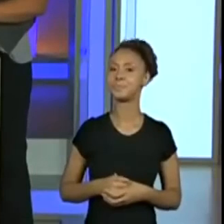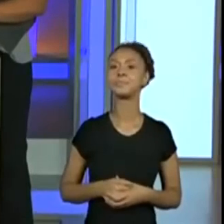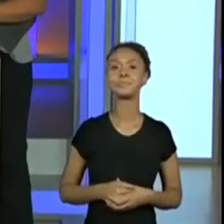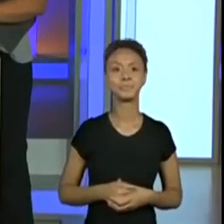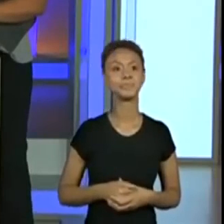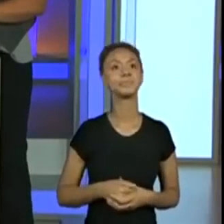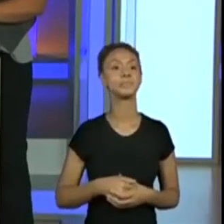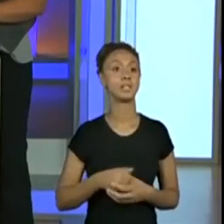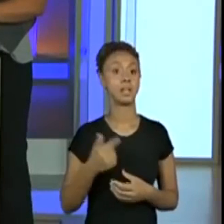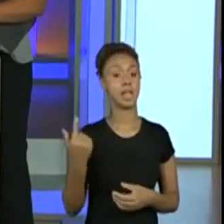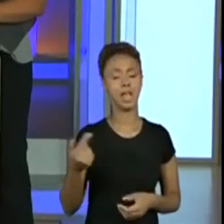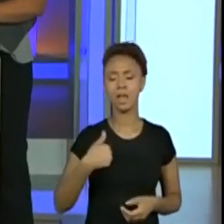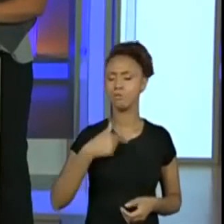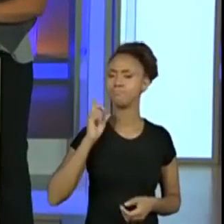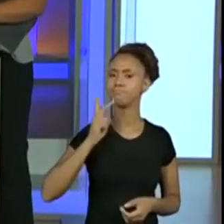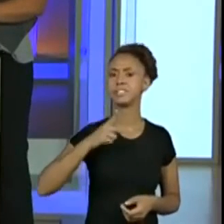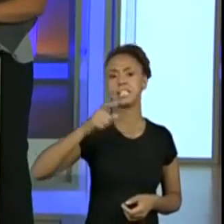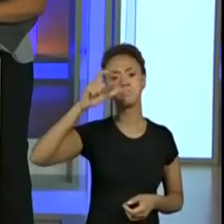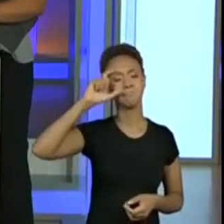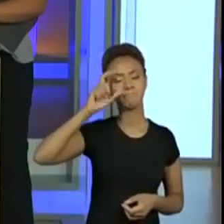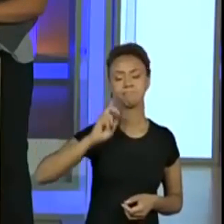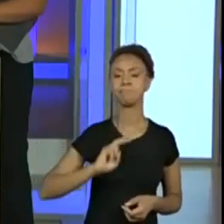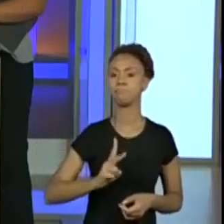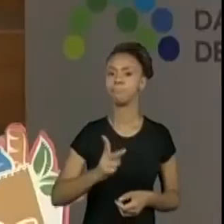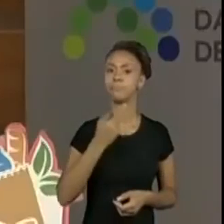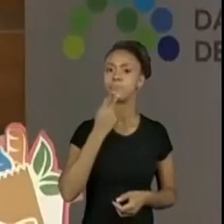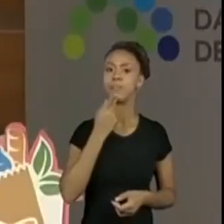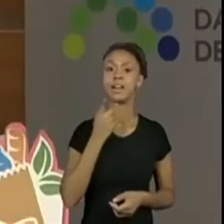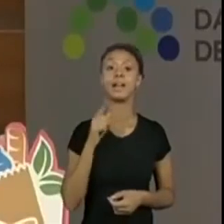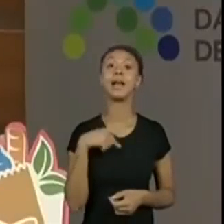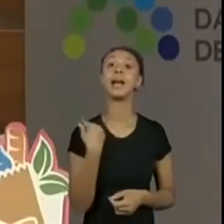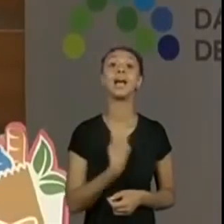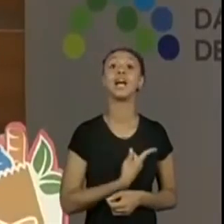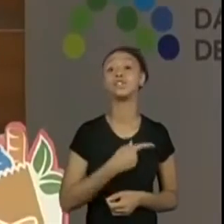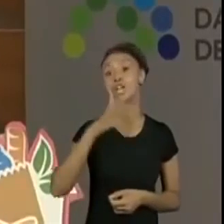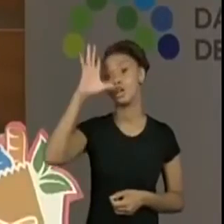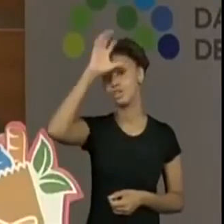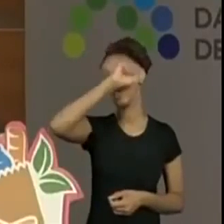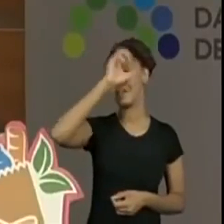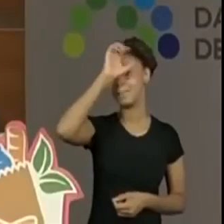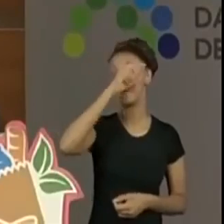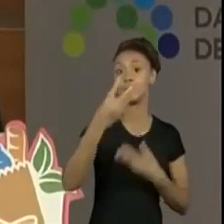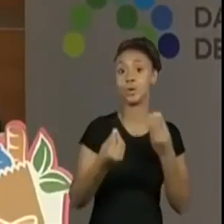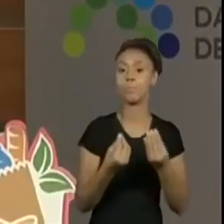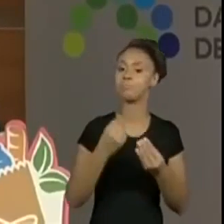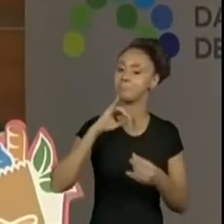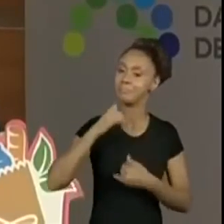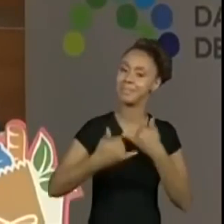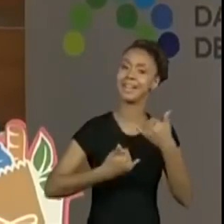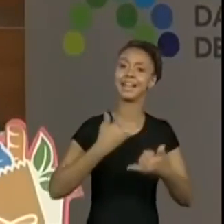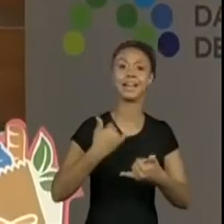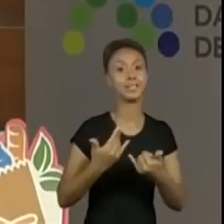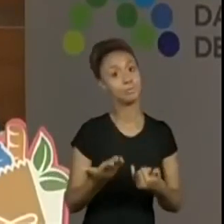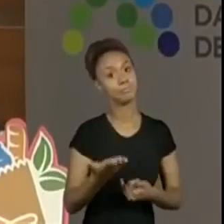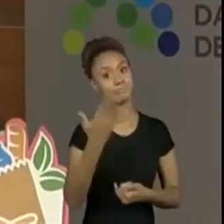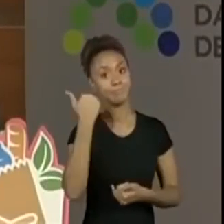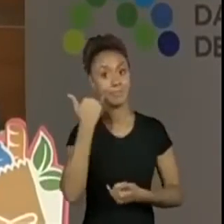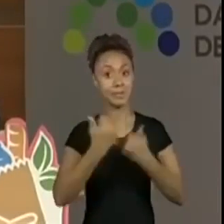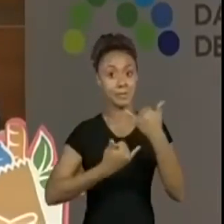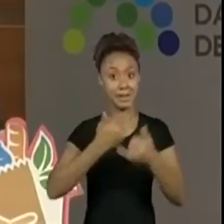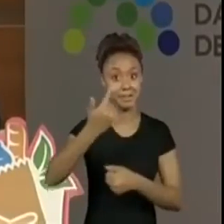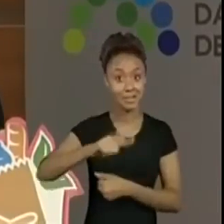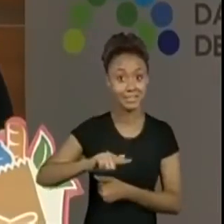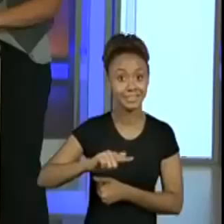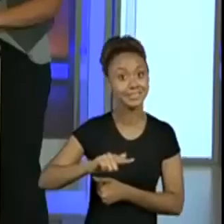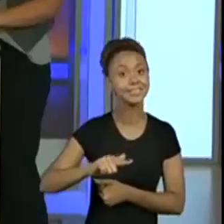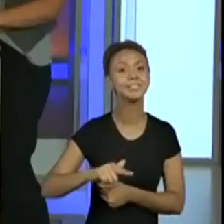professora Janô sempre fala, nós aprendemos brincando. Então, vamos brincar um pouquinho? Vamos aprender um pouco mais?